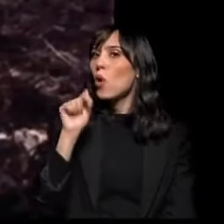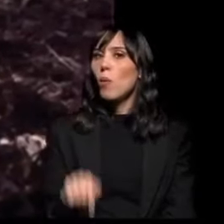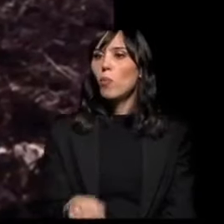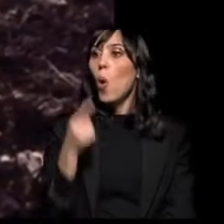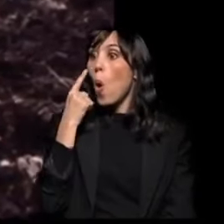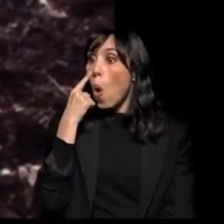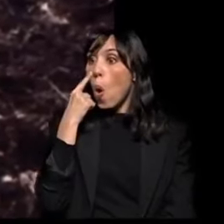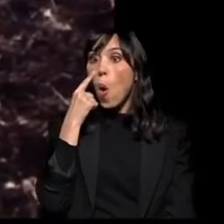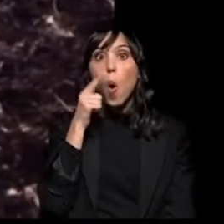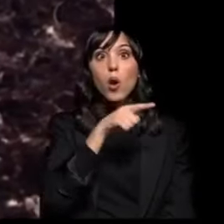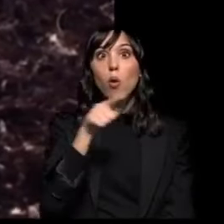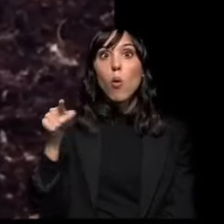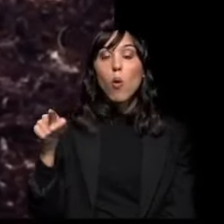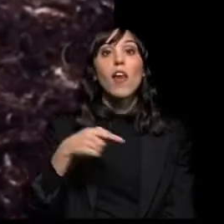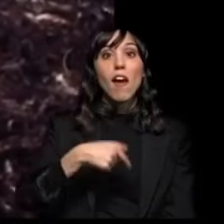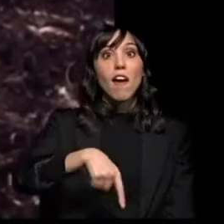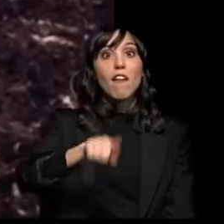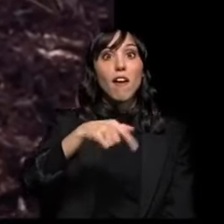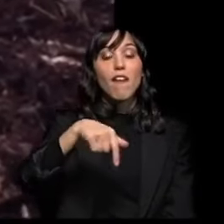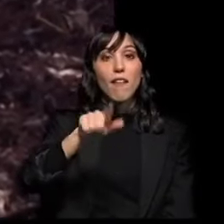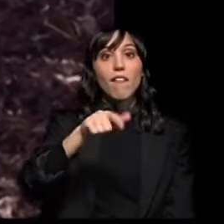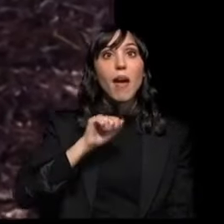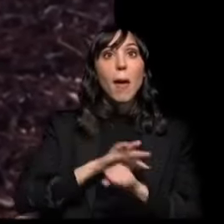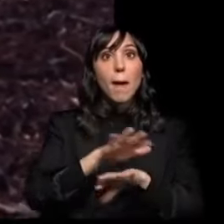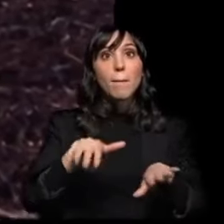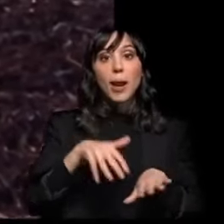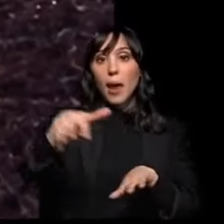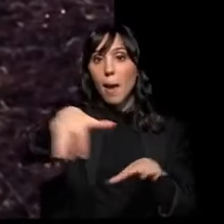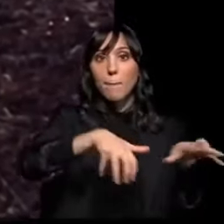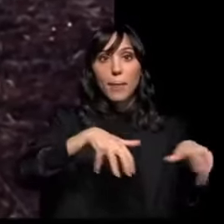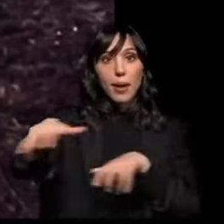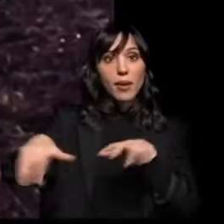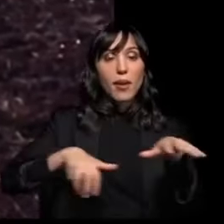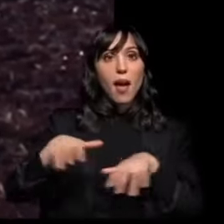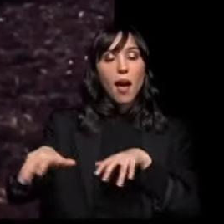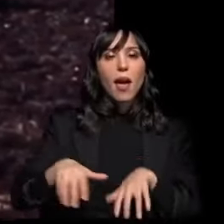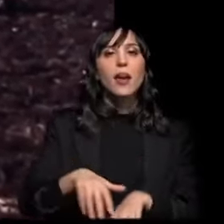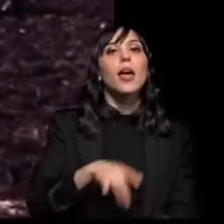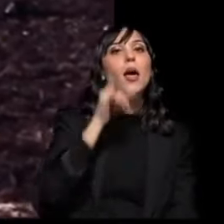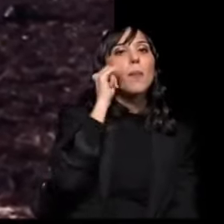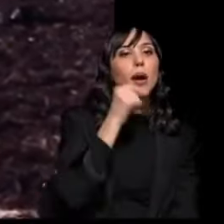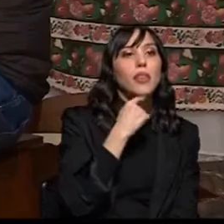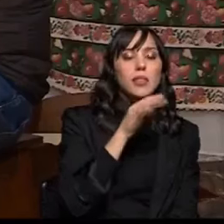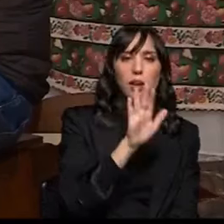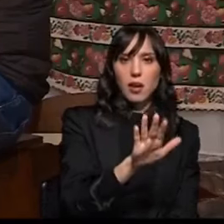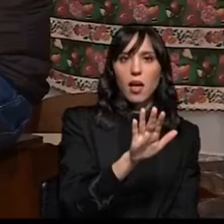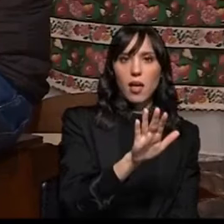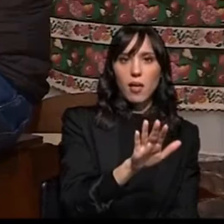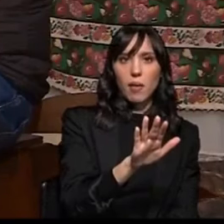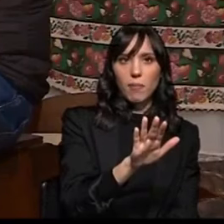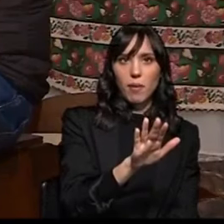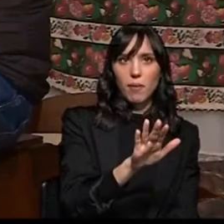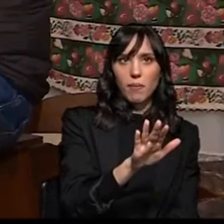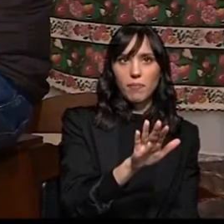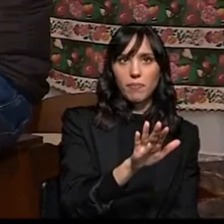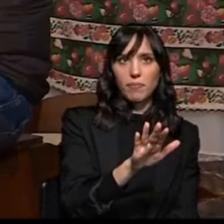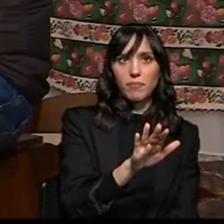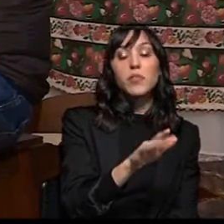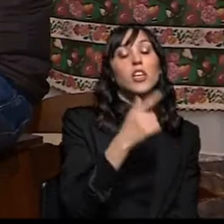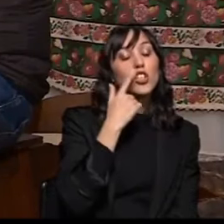que está muito argaço na praia, anda a apanhar. E o meu pai assim: calma aí. E eles, presos, já viram